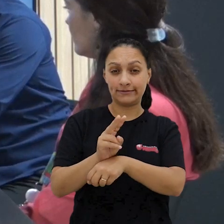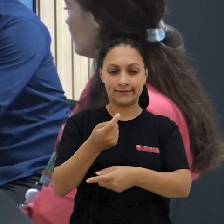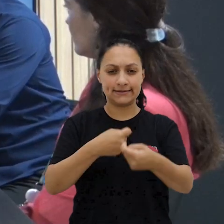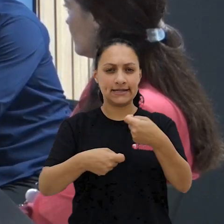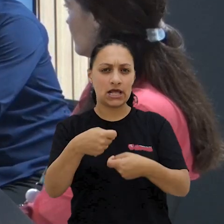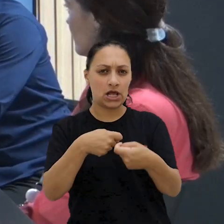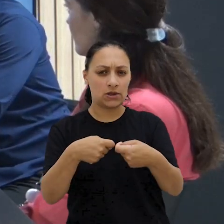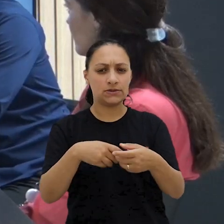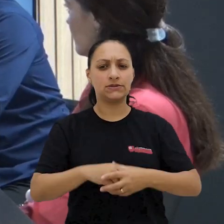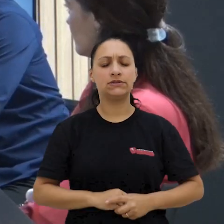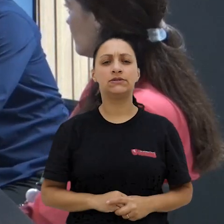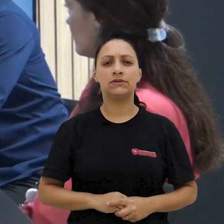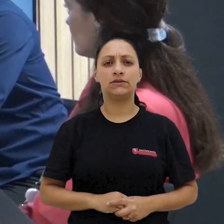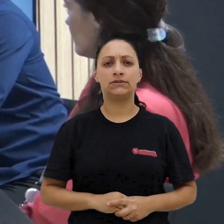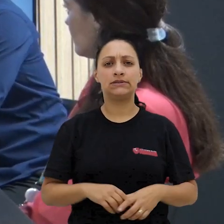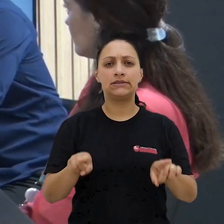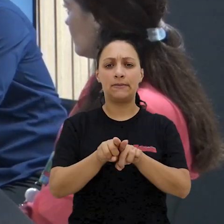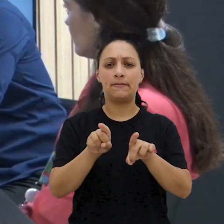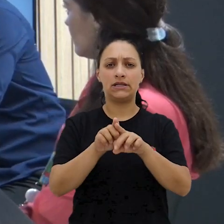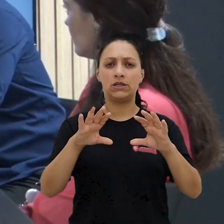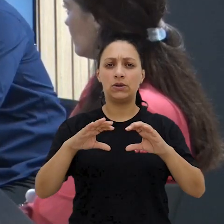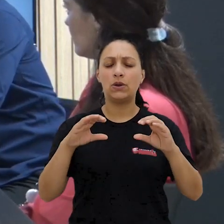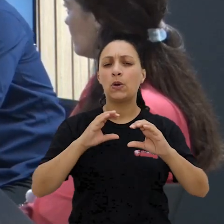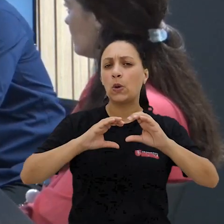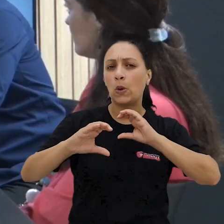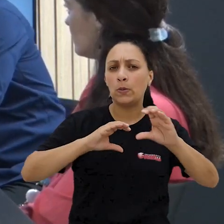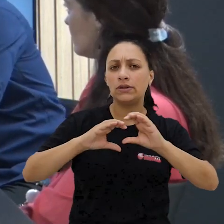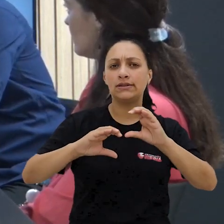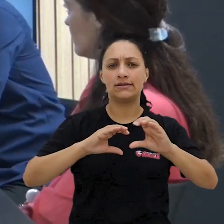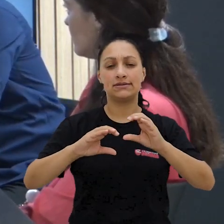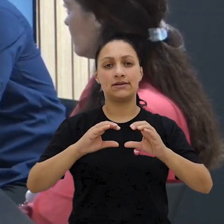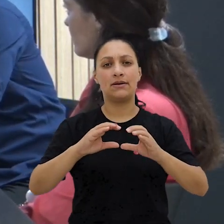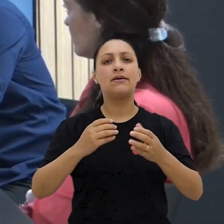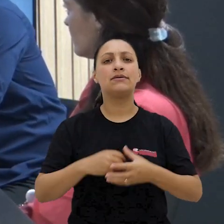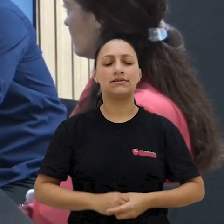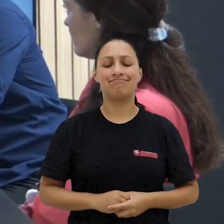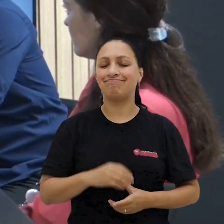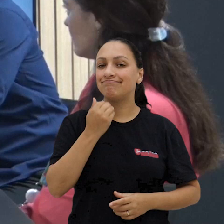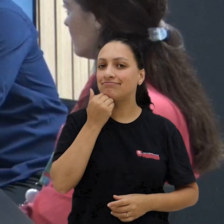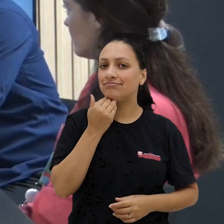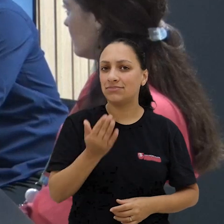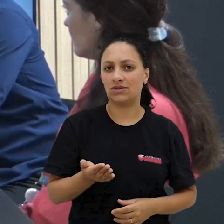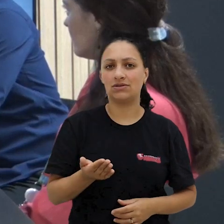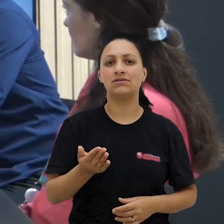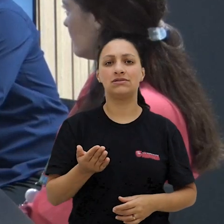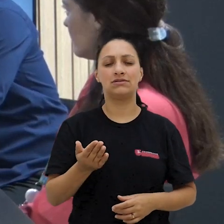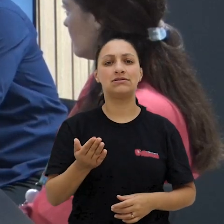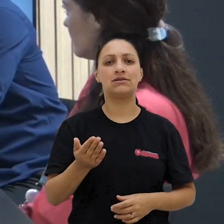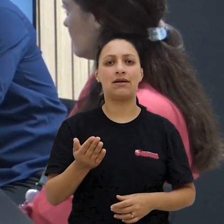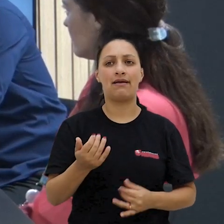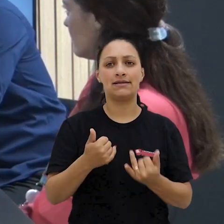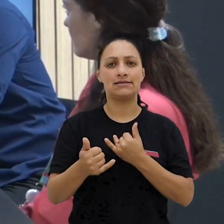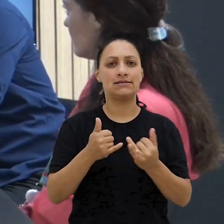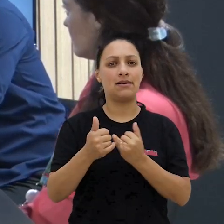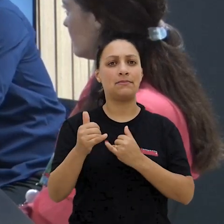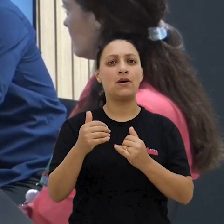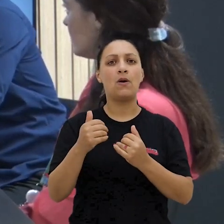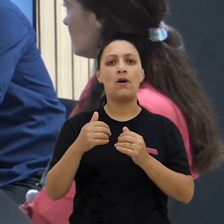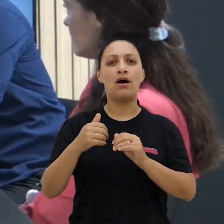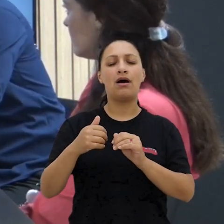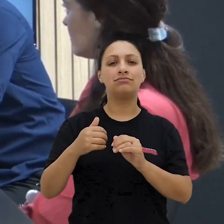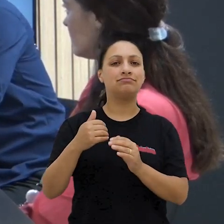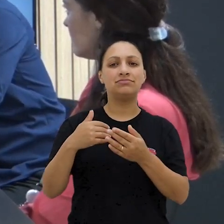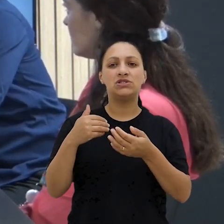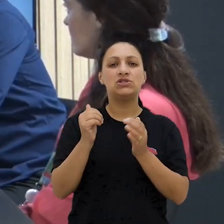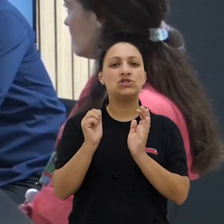né? Daquela velha máxima da comunicação, que quem é visto é lembrado. Total. Não adianta tu querer ser um agente secreto do teu próprio